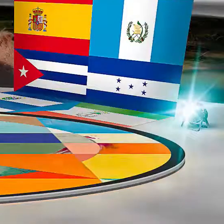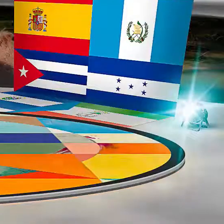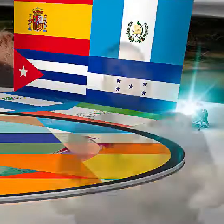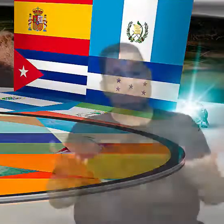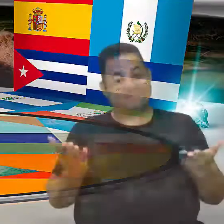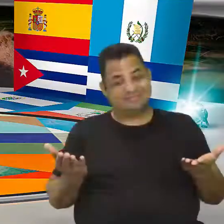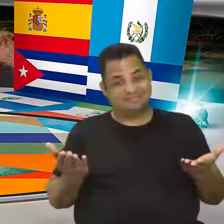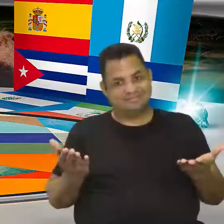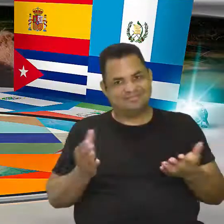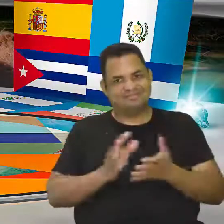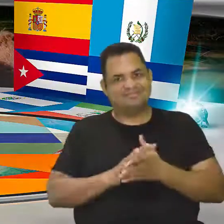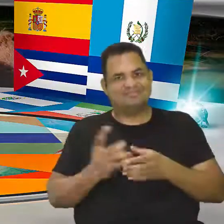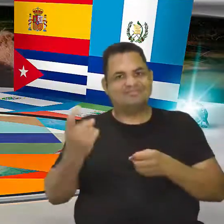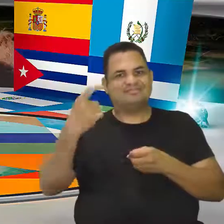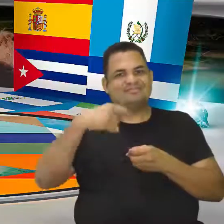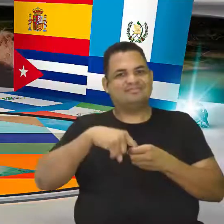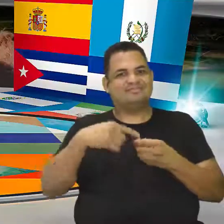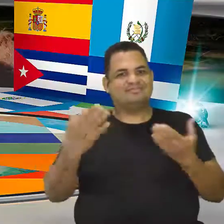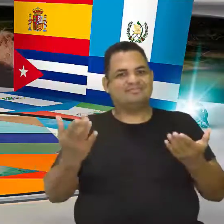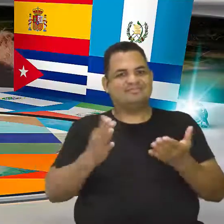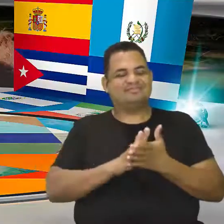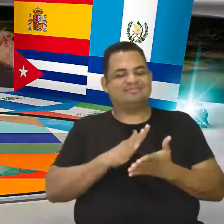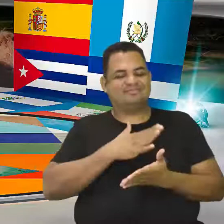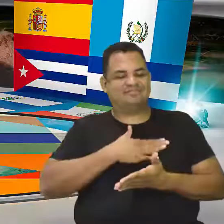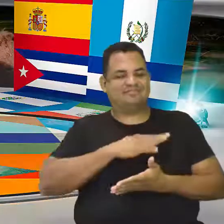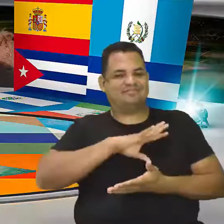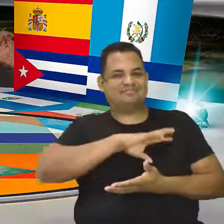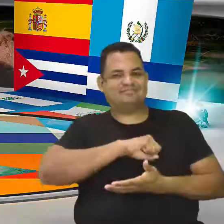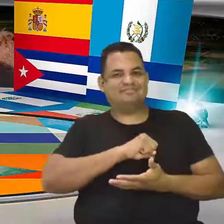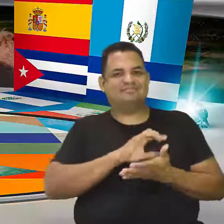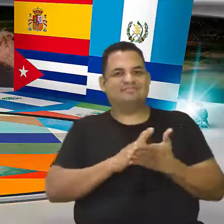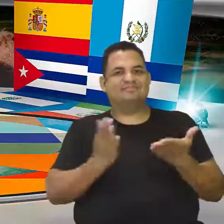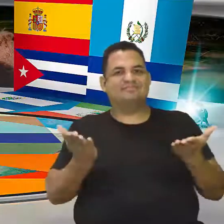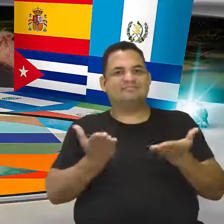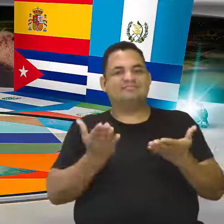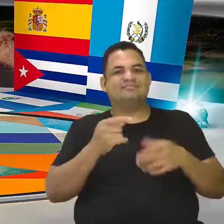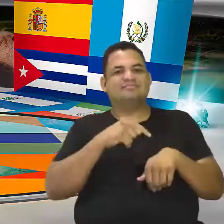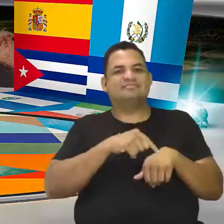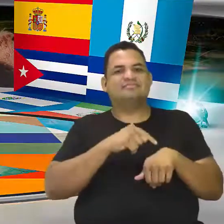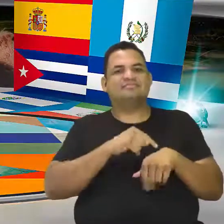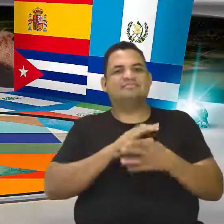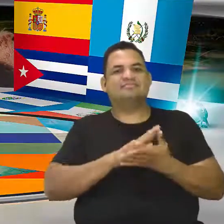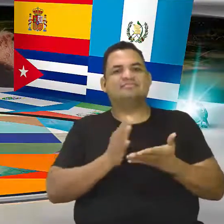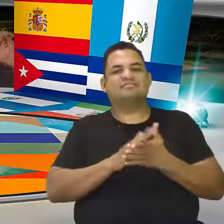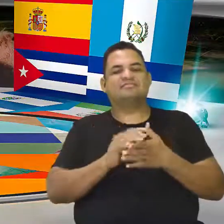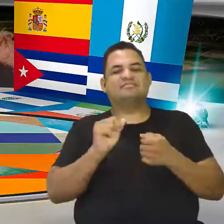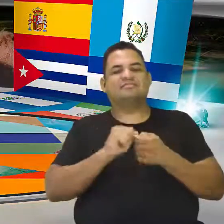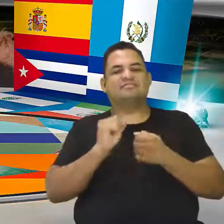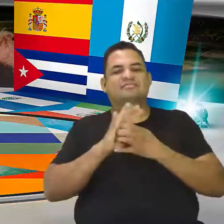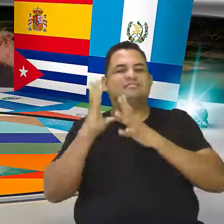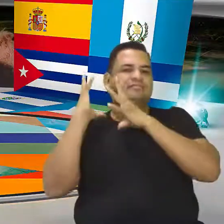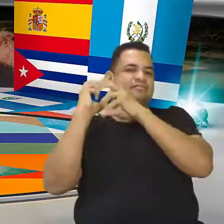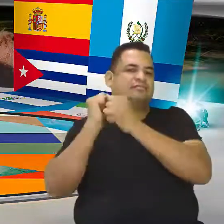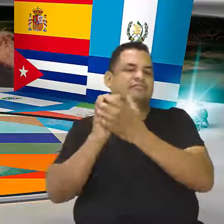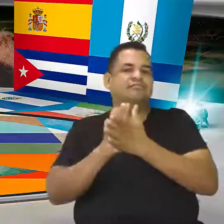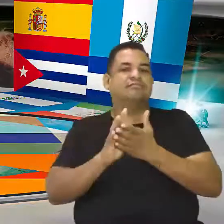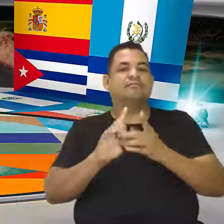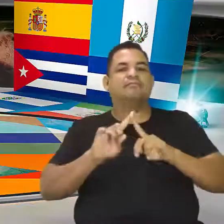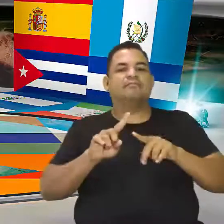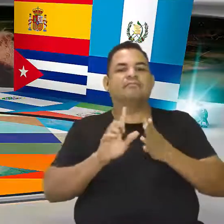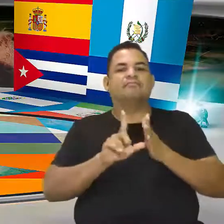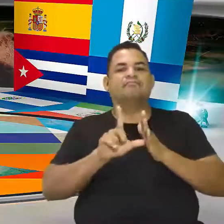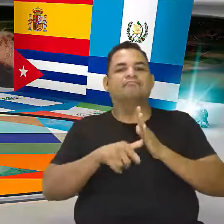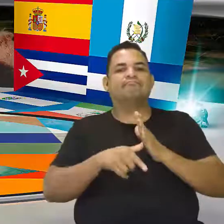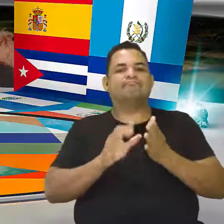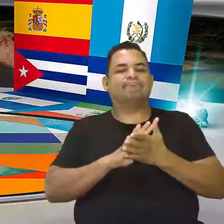E aí, galera? Voltamos, meus amores. E agora, vamos para nossa revisão. Mas antes,